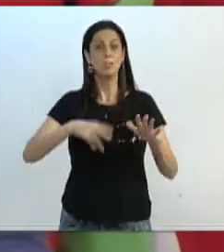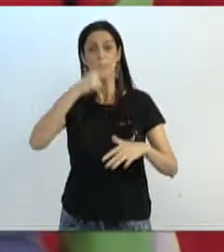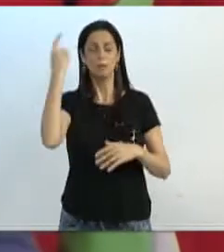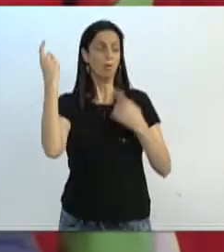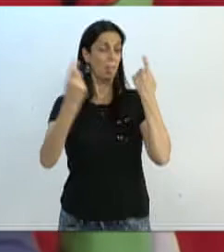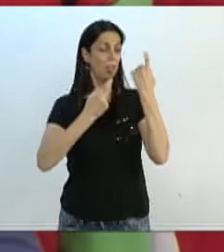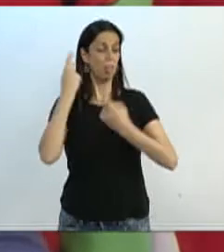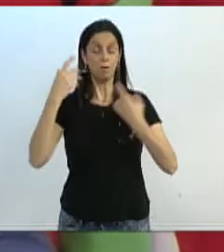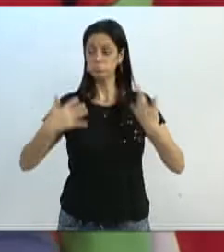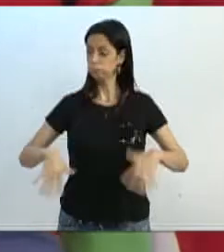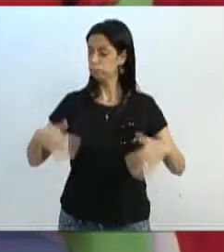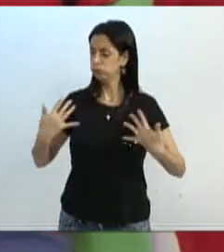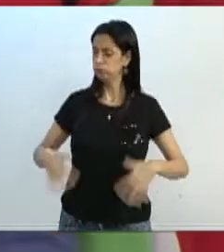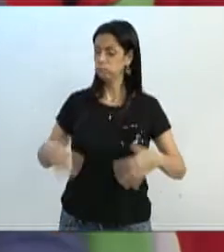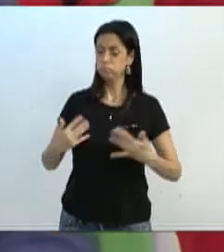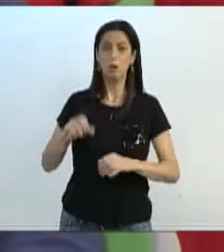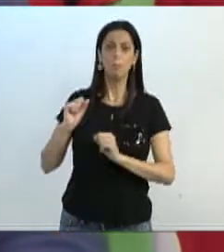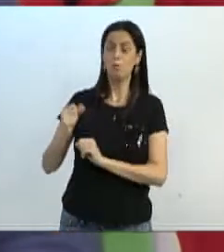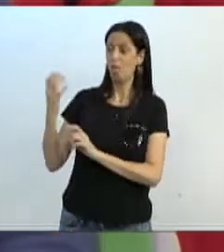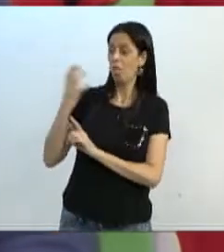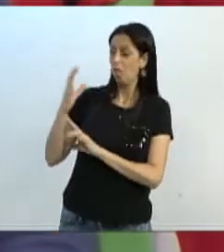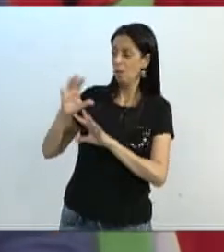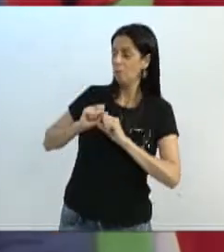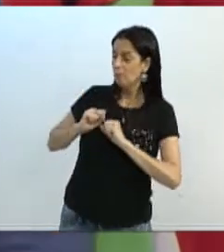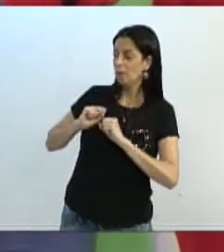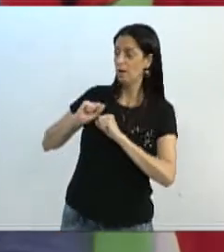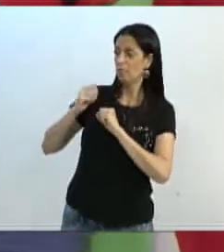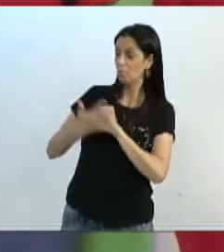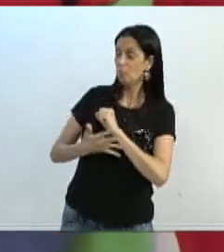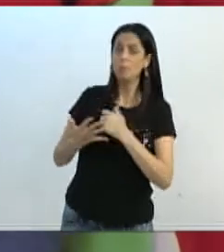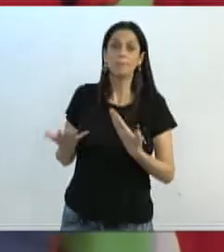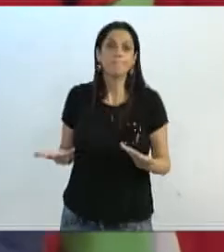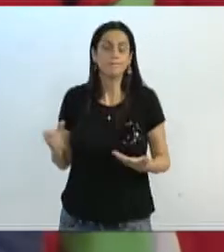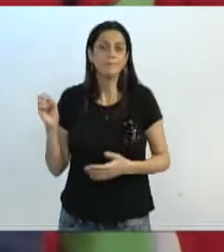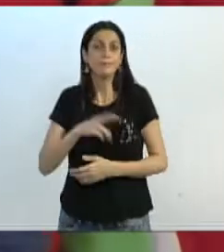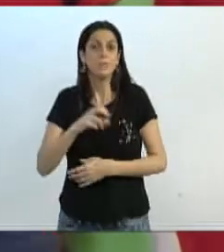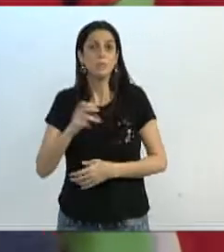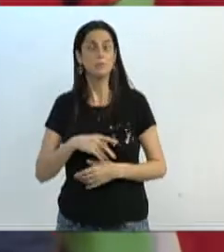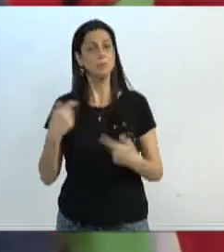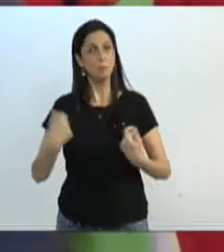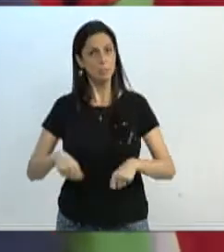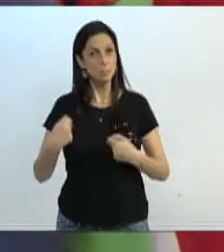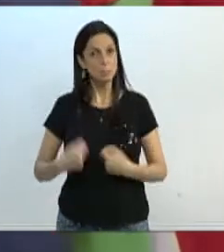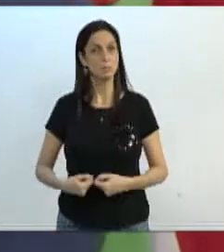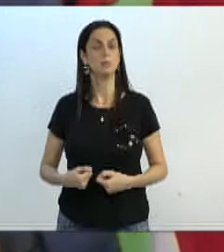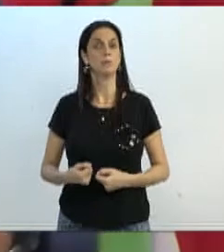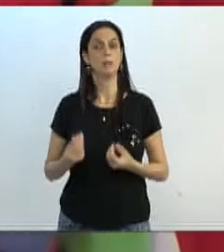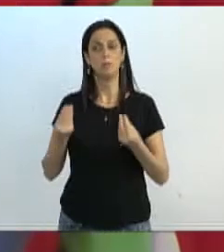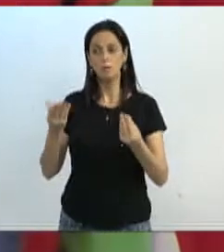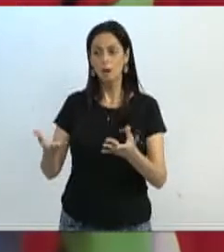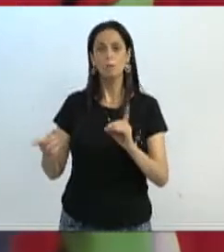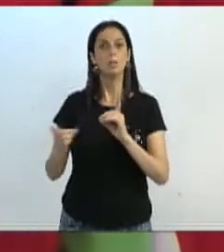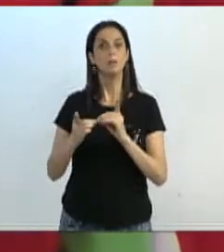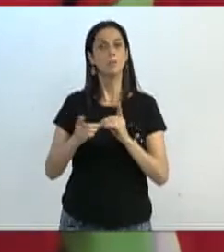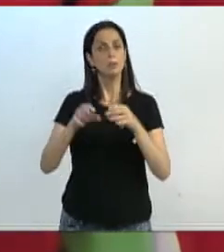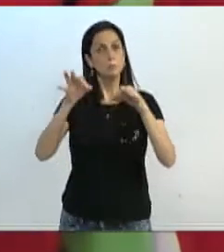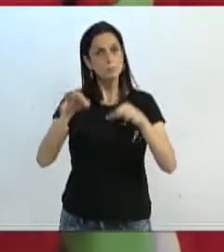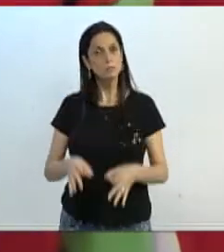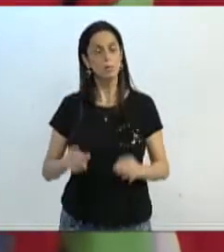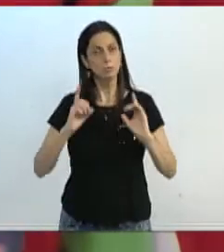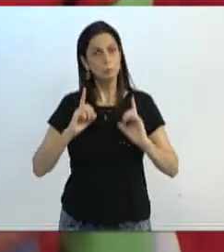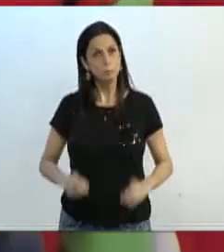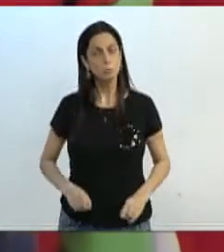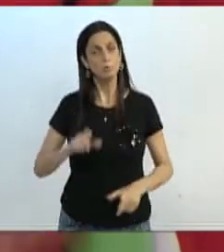forma que estejam sendo acometidos pelo vírus, e nós precisamos, sim, dar um atendimento digno à nossa gente.